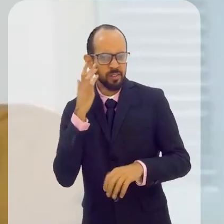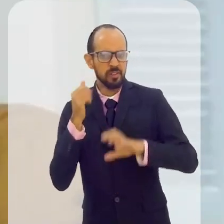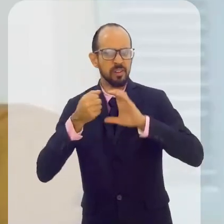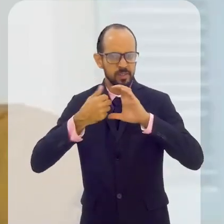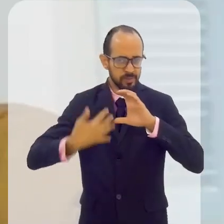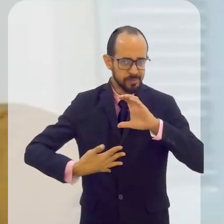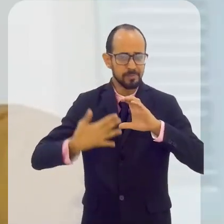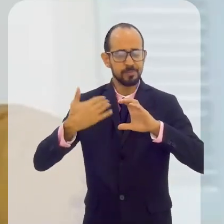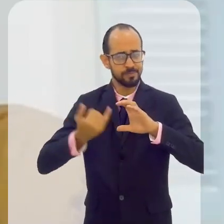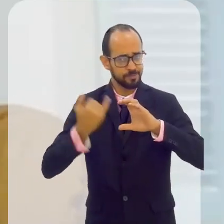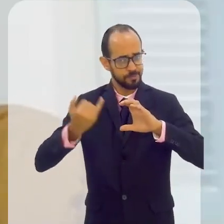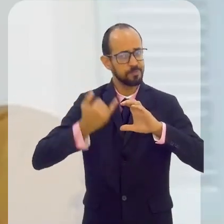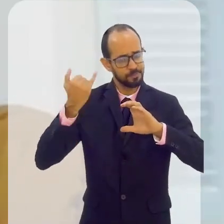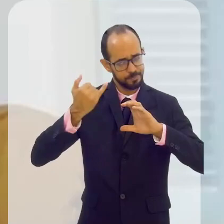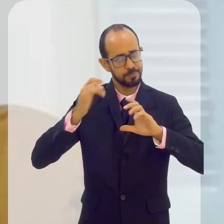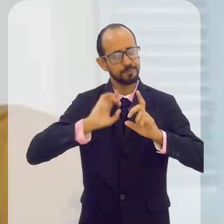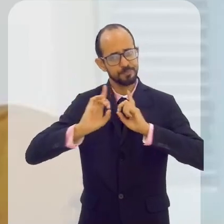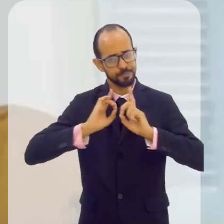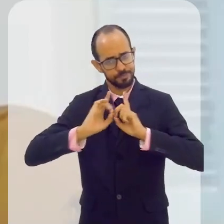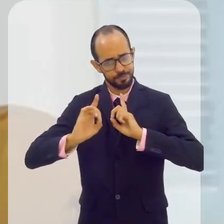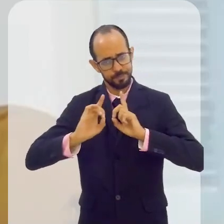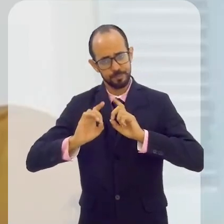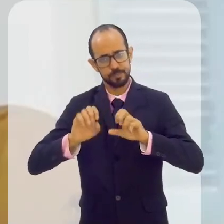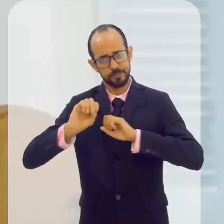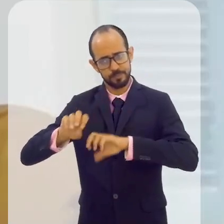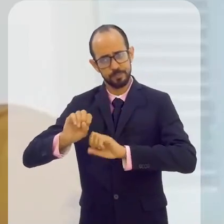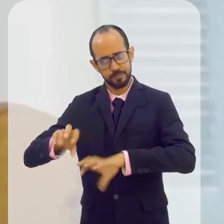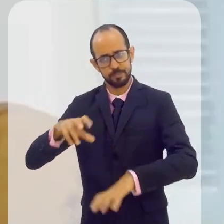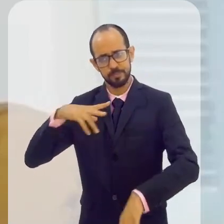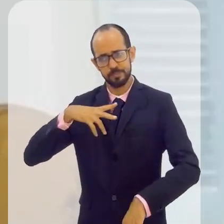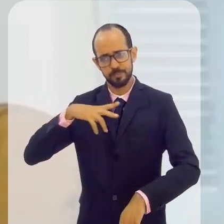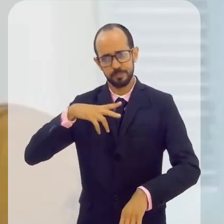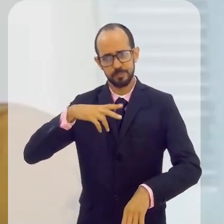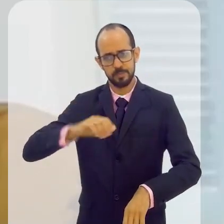aspectos fundamentais para a gente discutir, né, o ensino